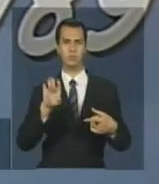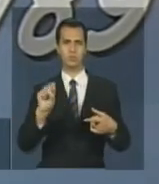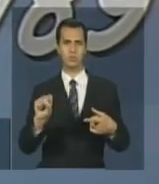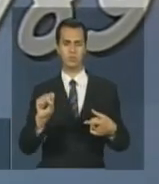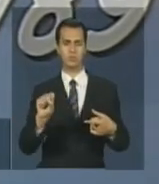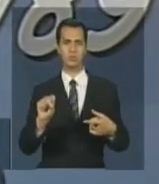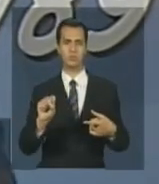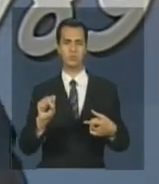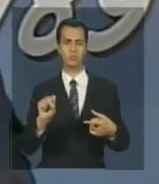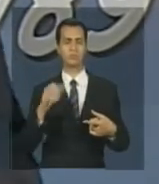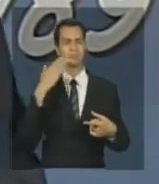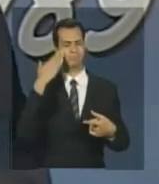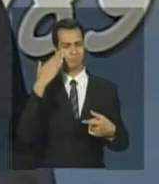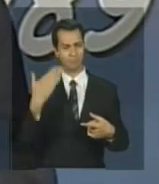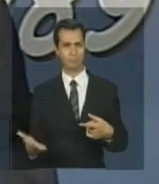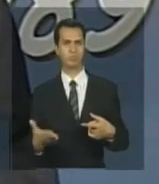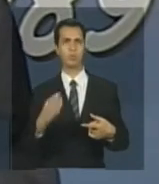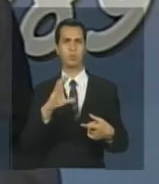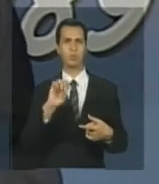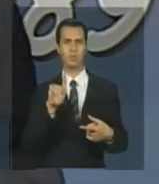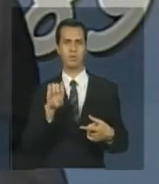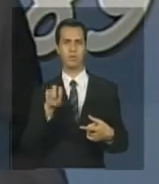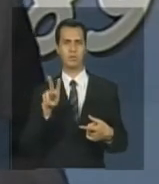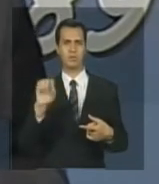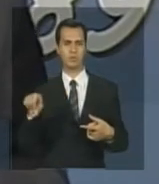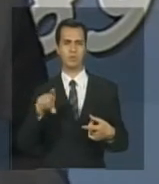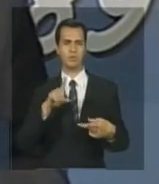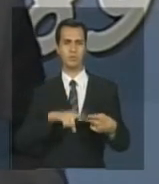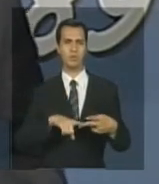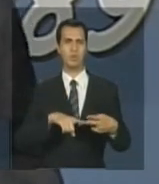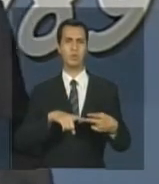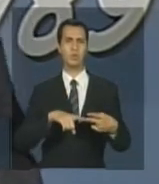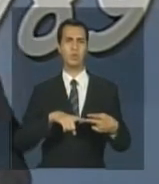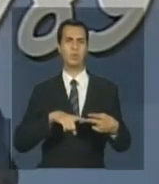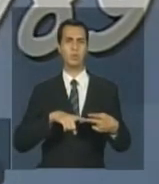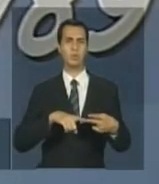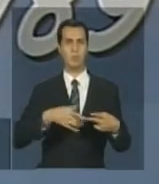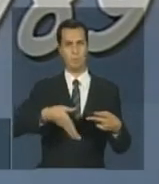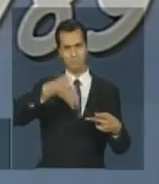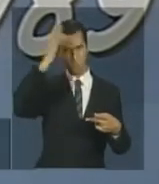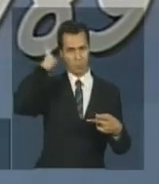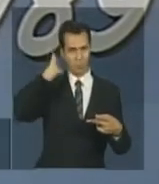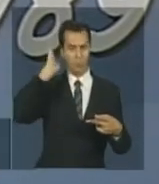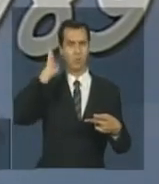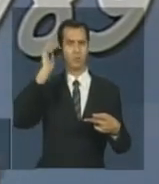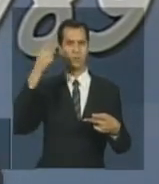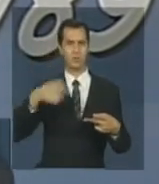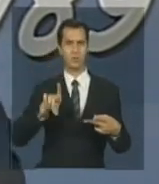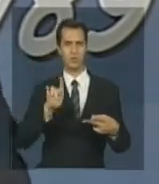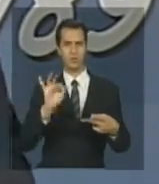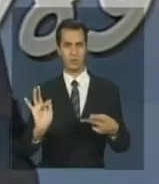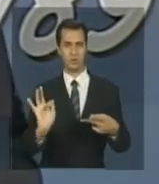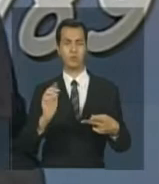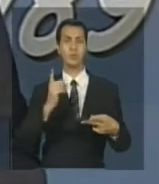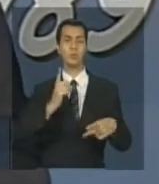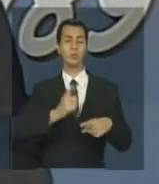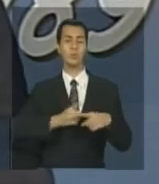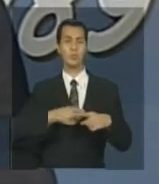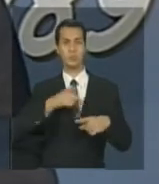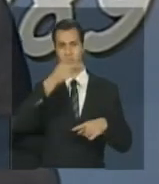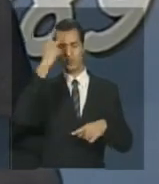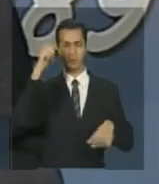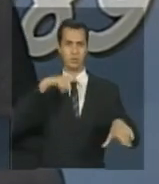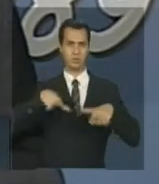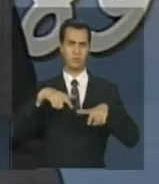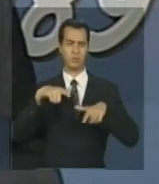palavra de agradecimento especial a corda Vasco e ao corpo de bombeiro do Distrito Federal pela seção é de